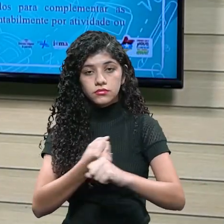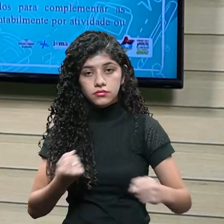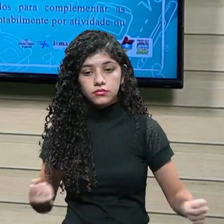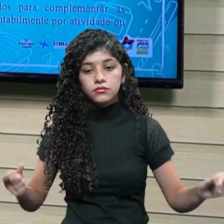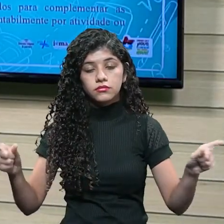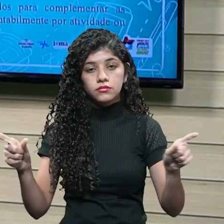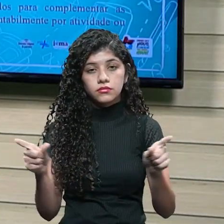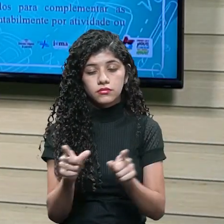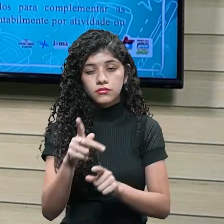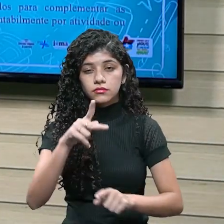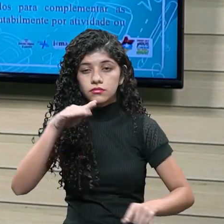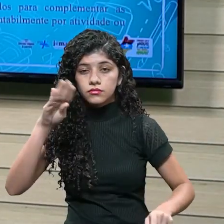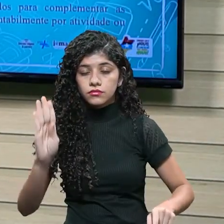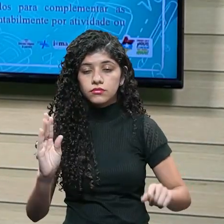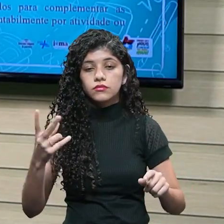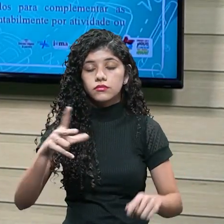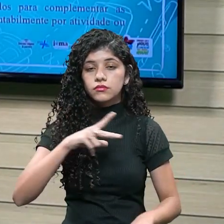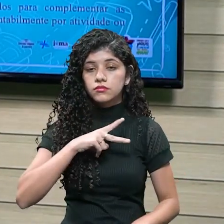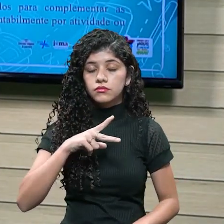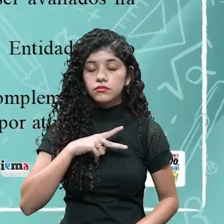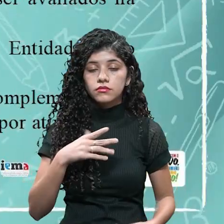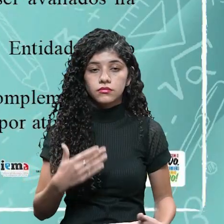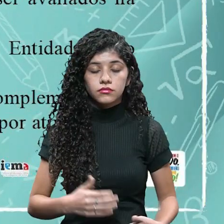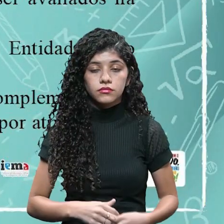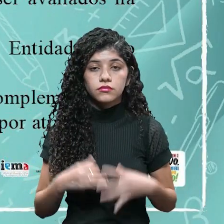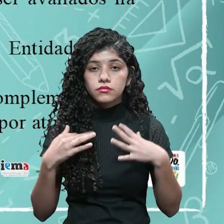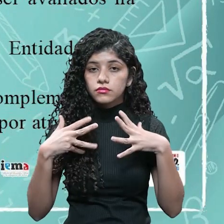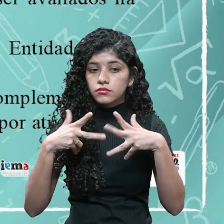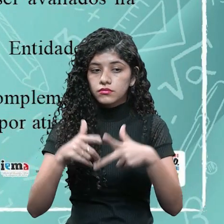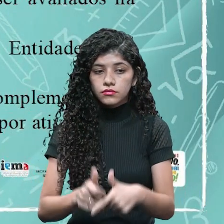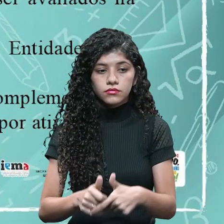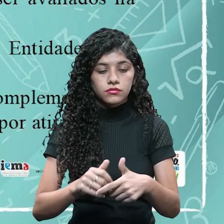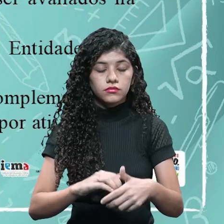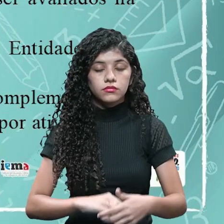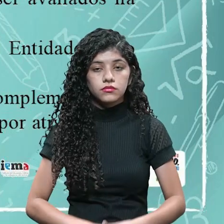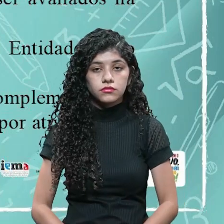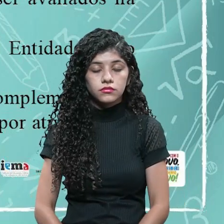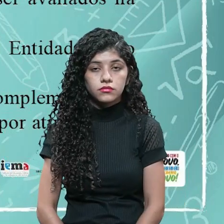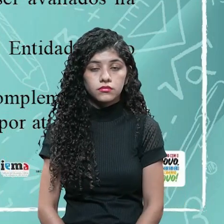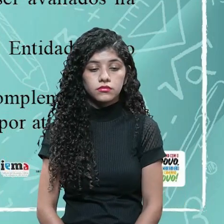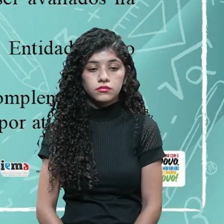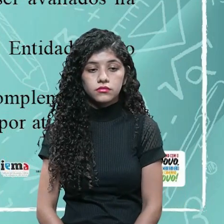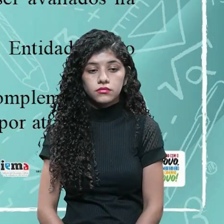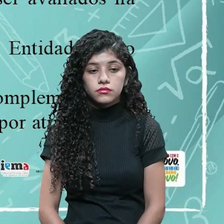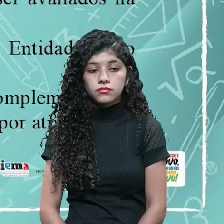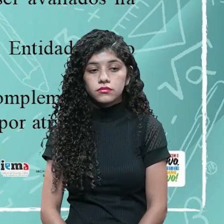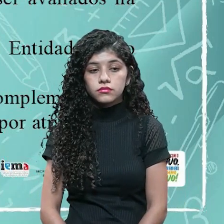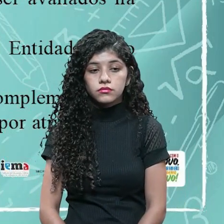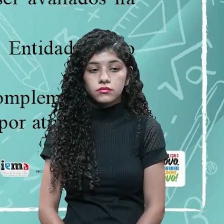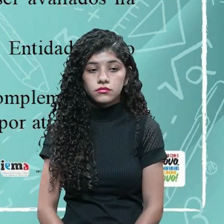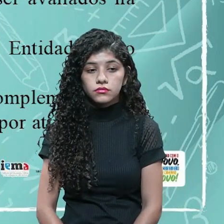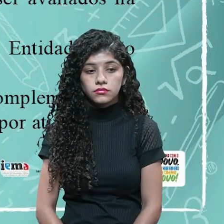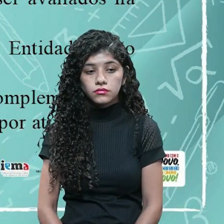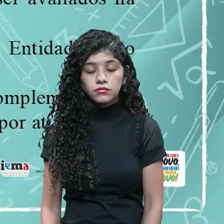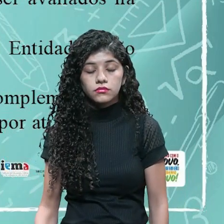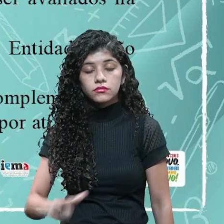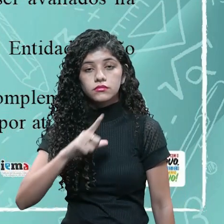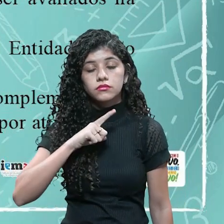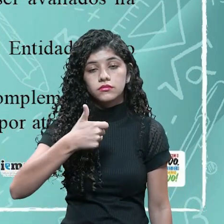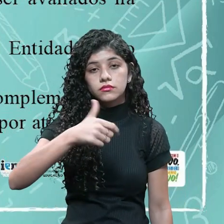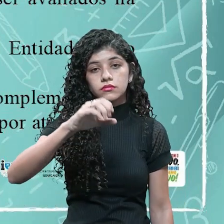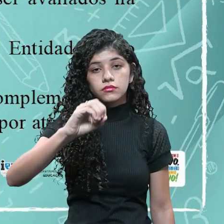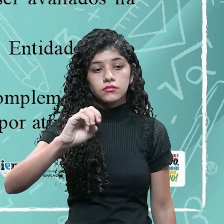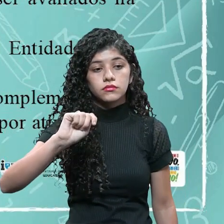seja entidade pública, privada. E aqui mais precisamente o